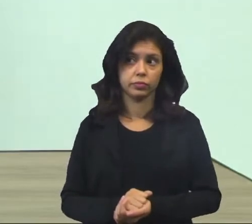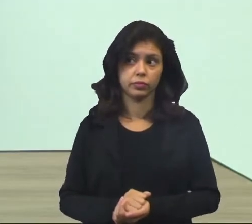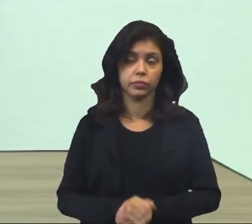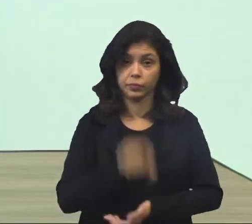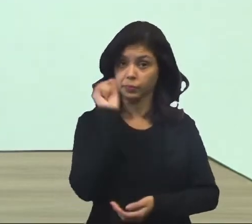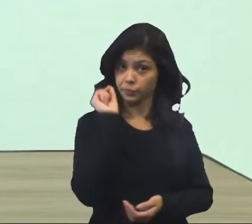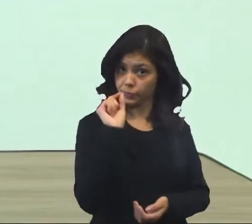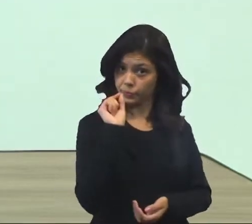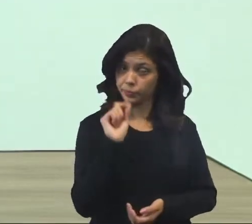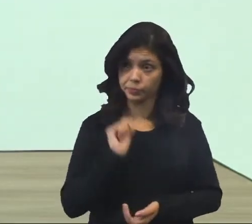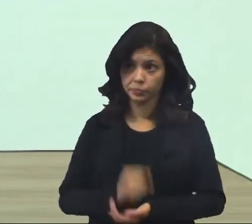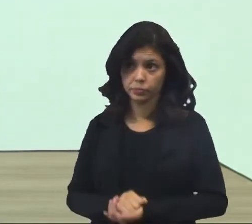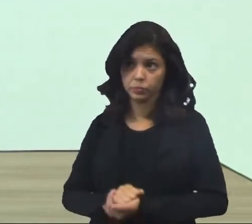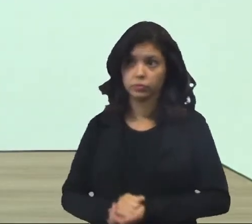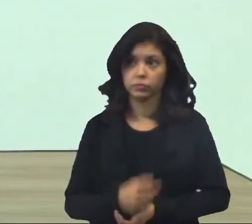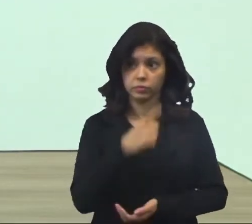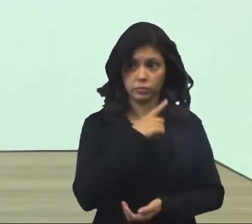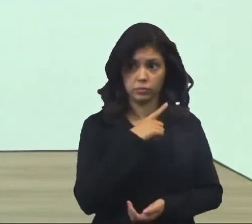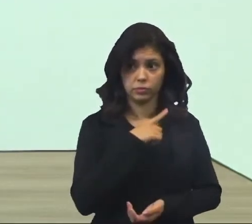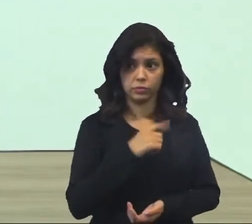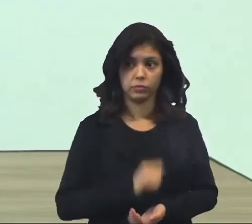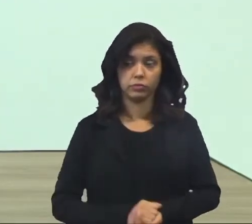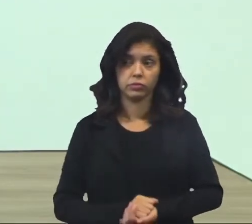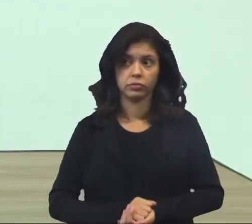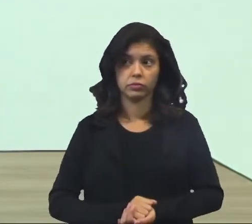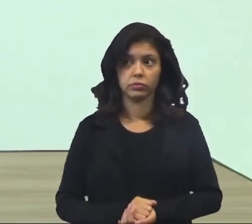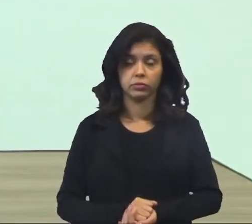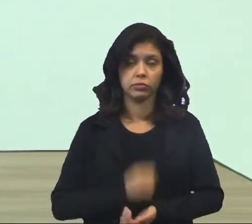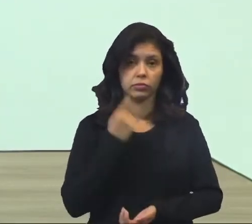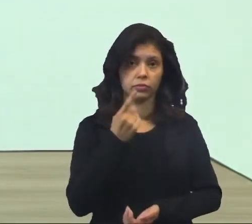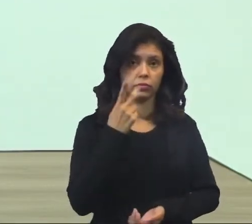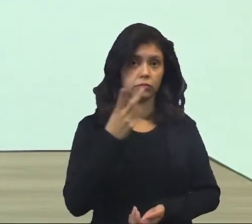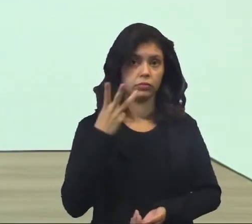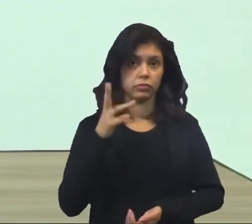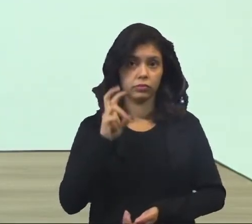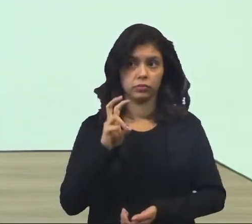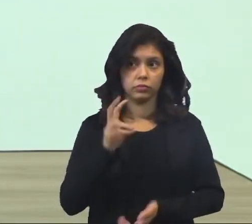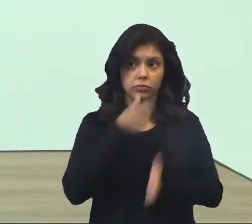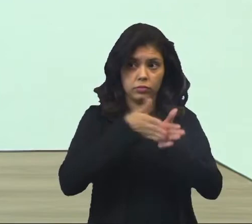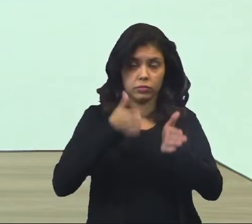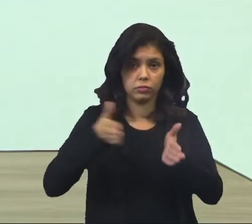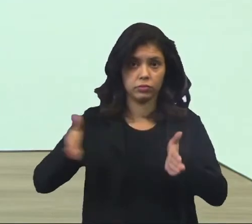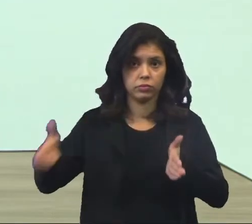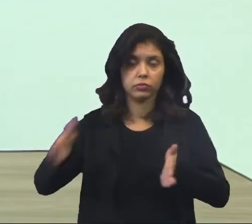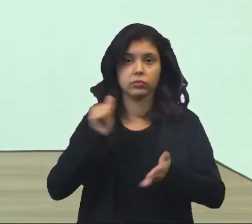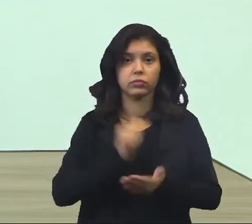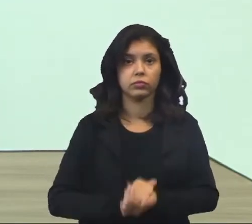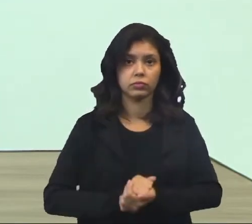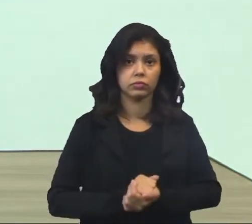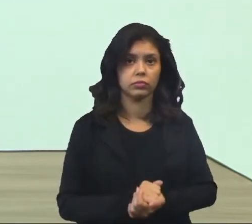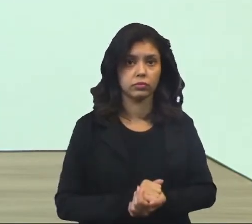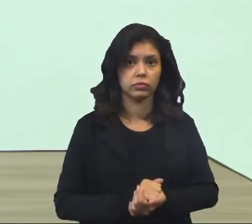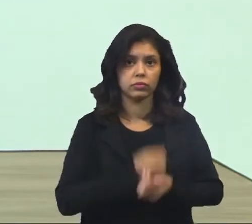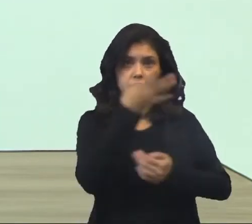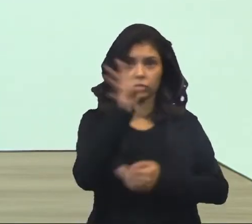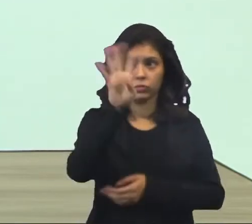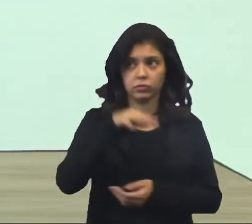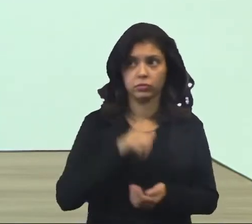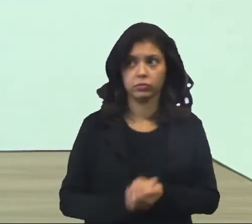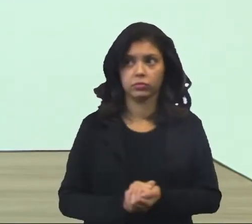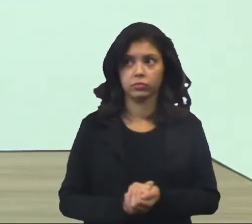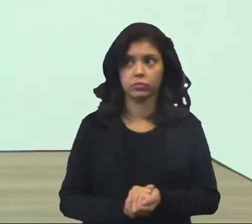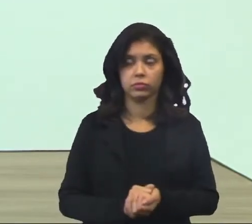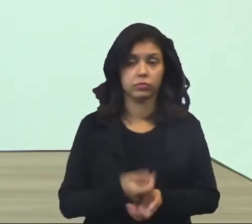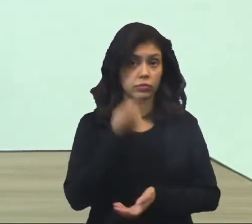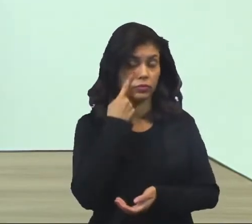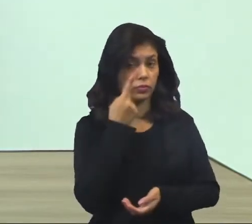que nós temos 1, 2, 3, 4, 5 sequências diferentes aqui no meu quadro, tá? Nessas sequências que